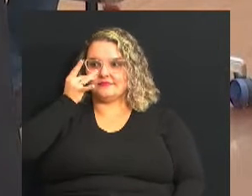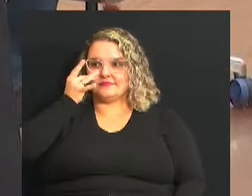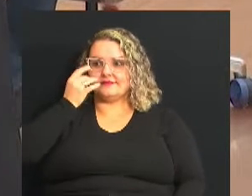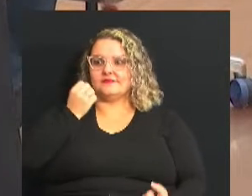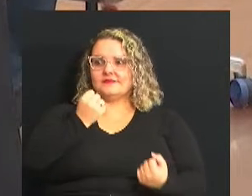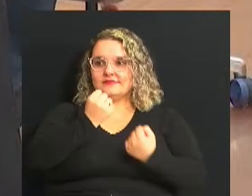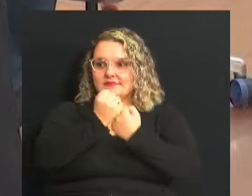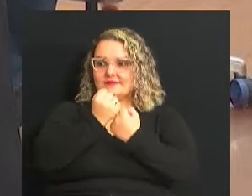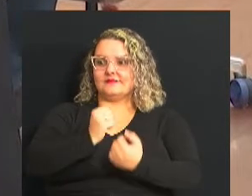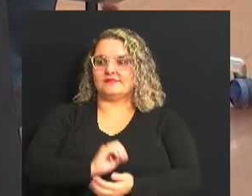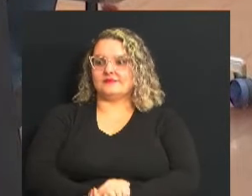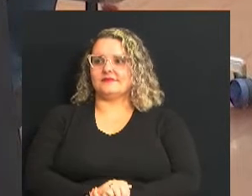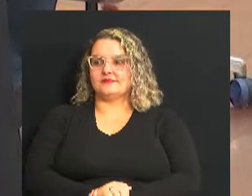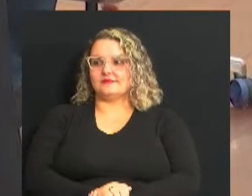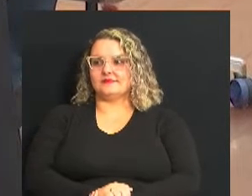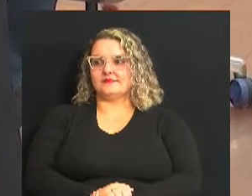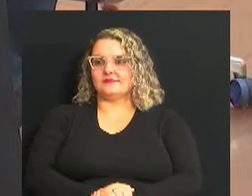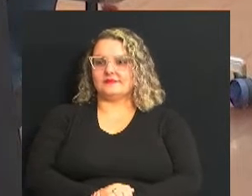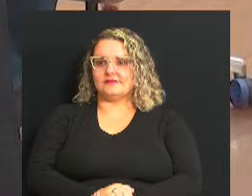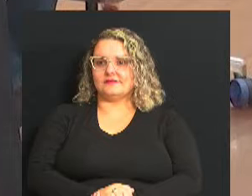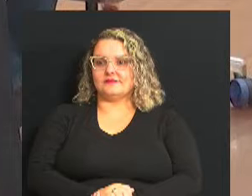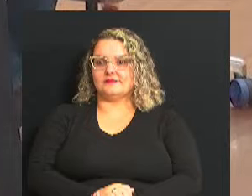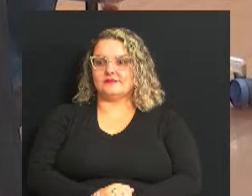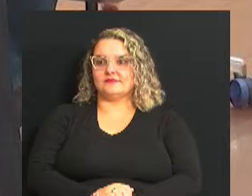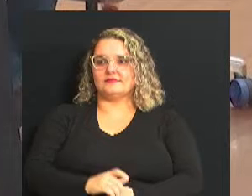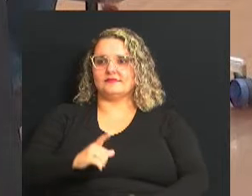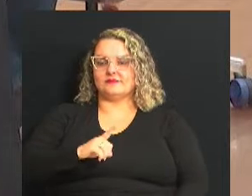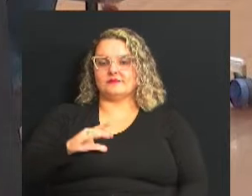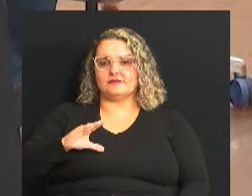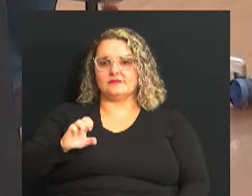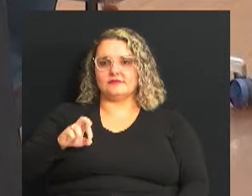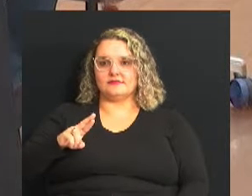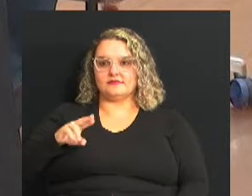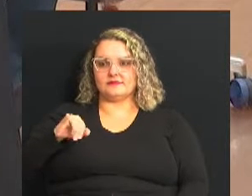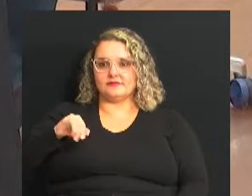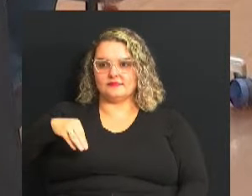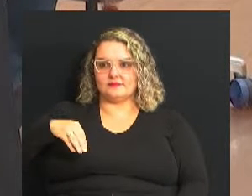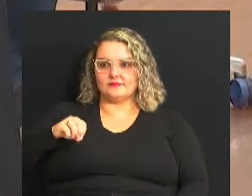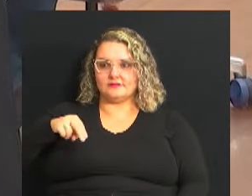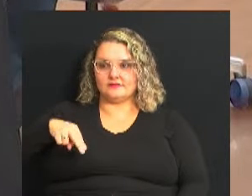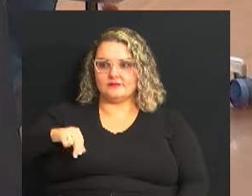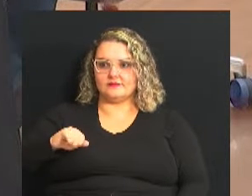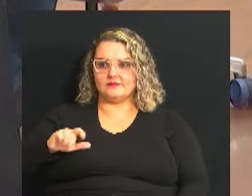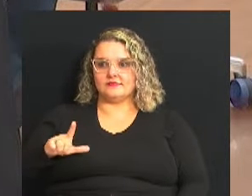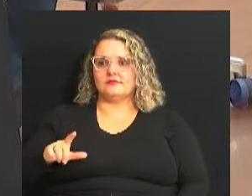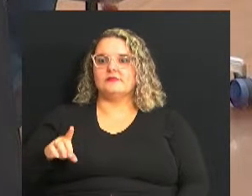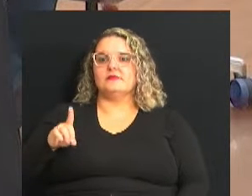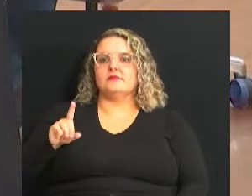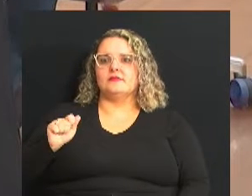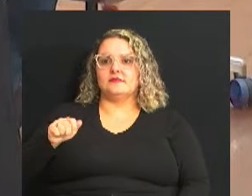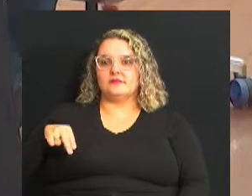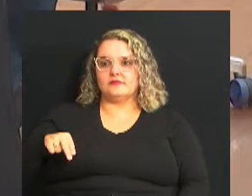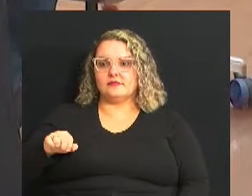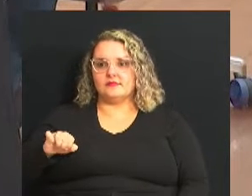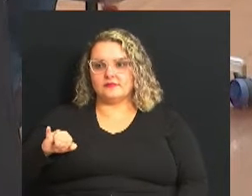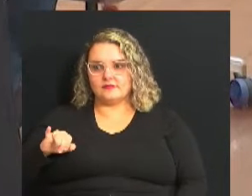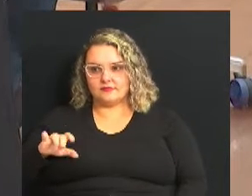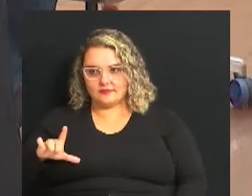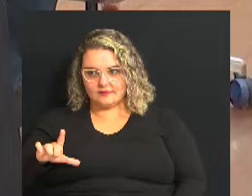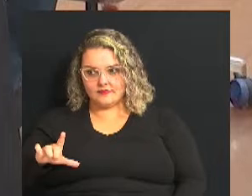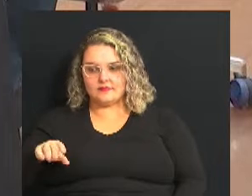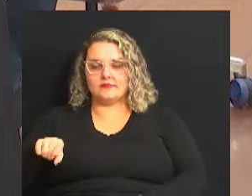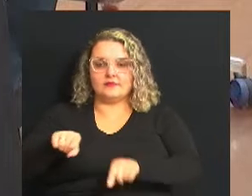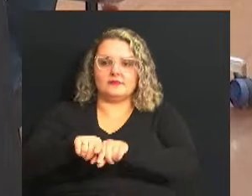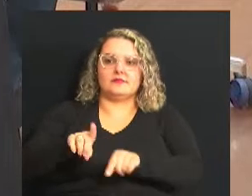apoio. Temos aqui, além do cerimonial da TV Câmara, o Daniel Biscola e a Adriane Carvalho. Obrigado.